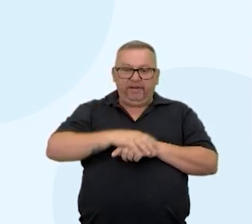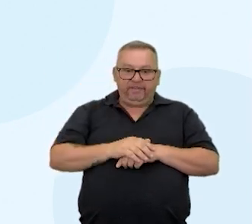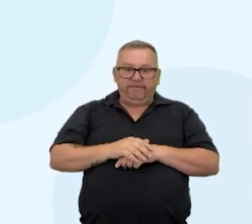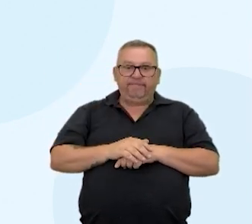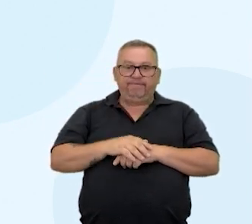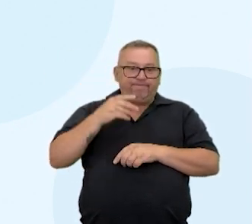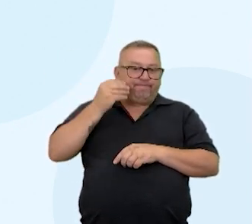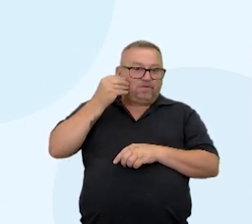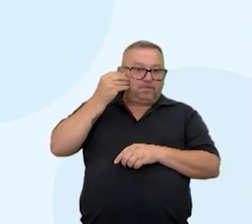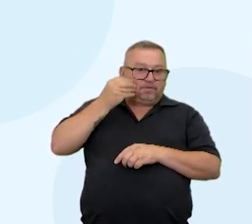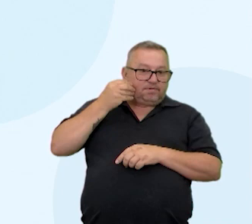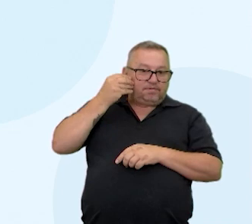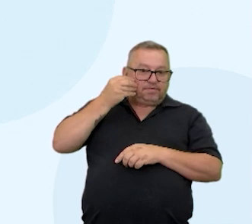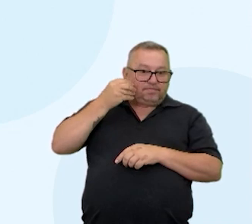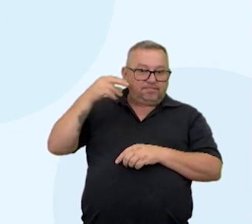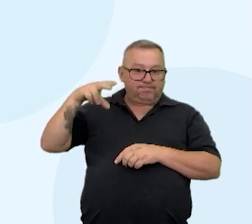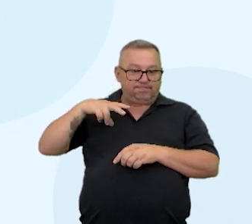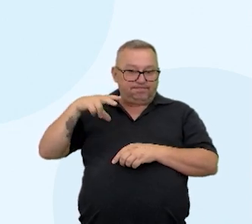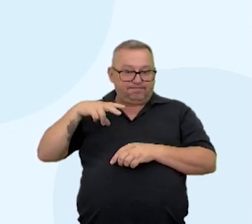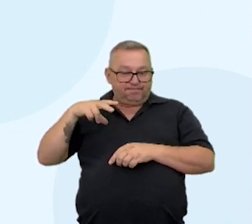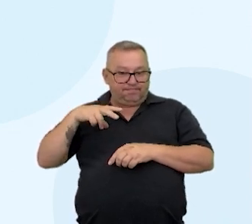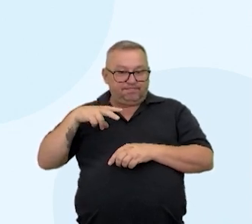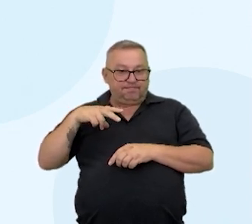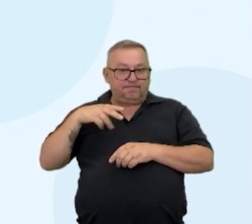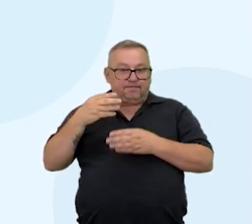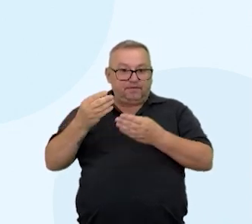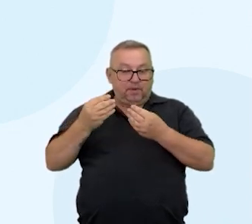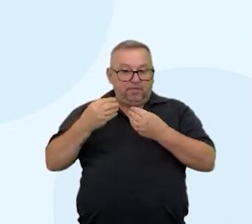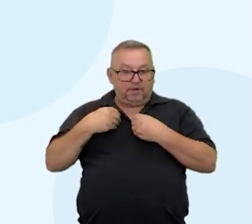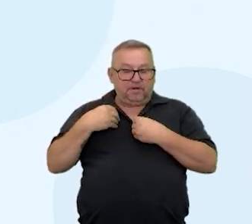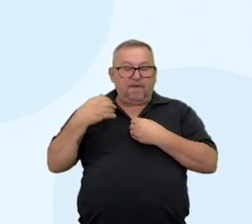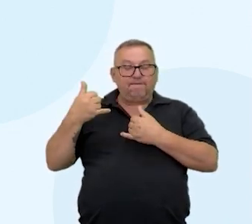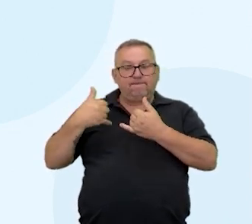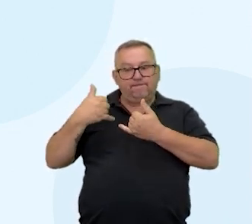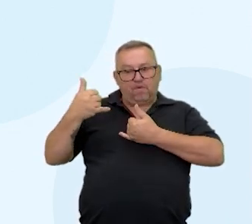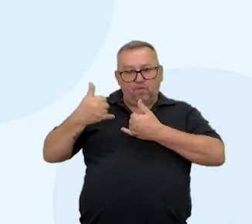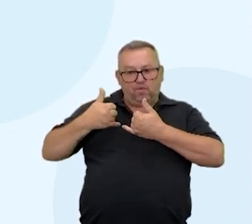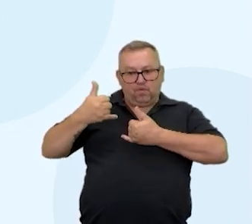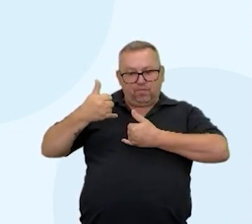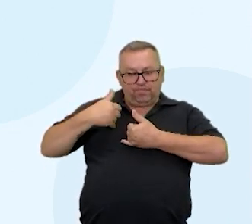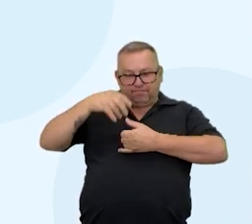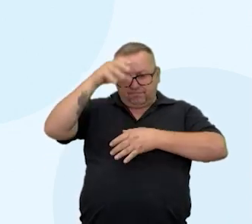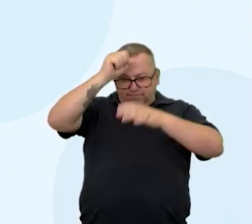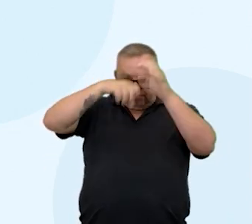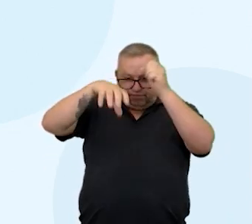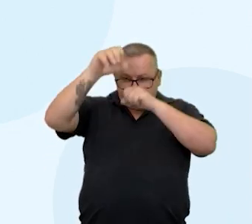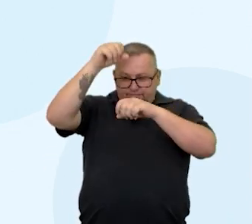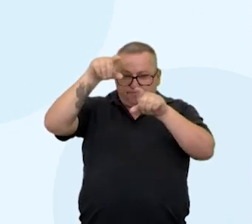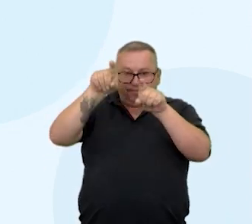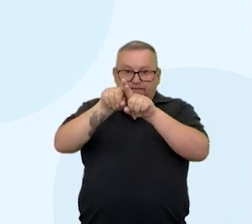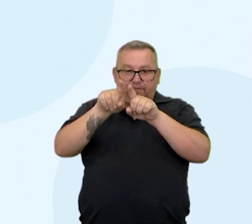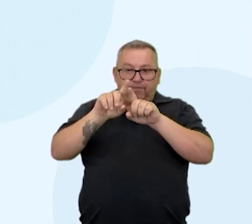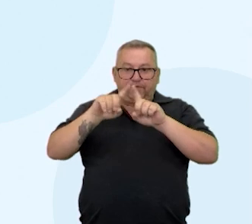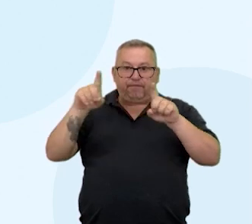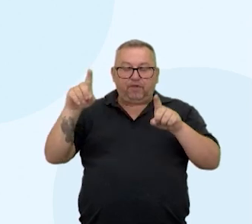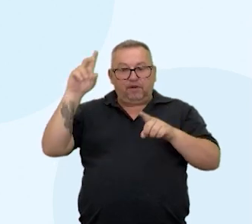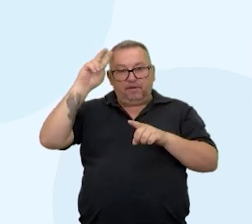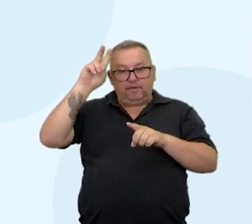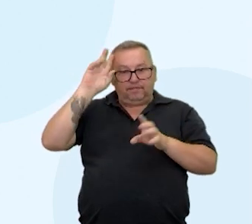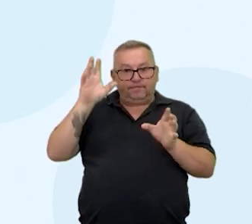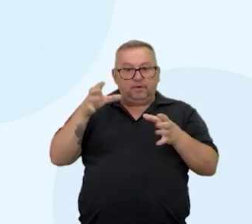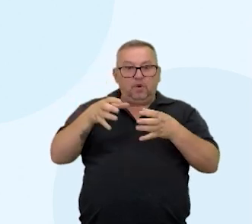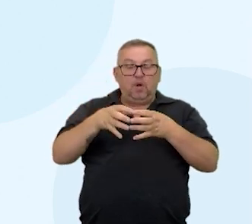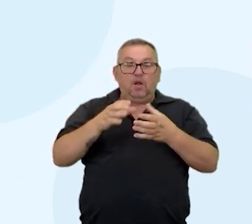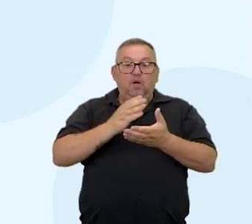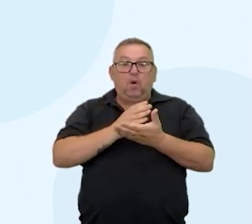das experiências individuais que nos trazem preciosas informações, mais essa história coletiva construindo a